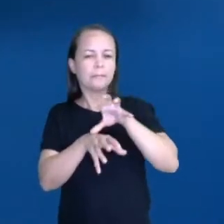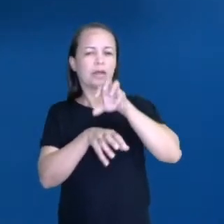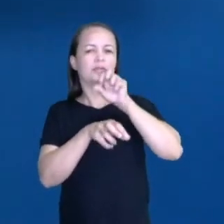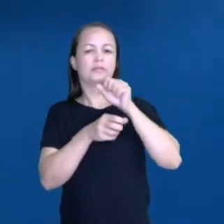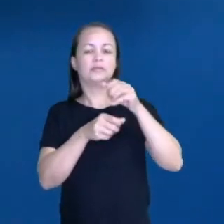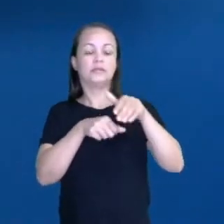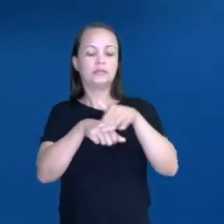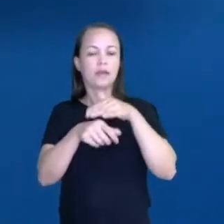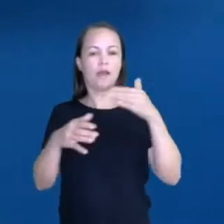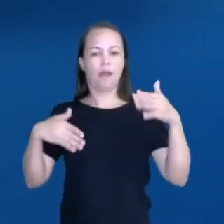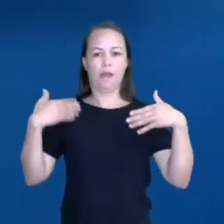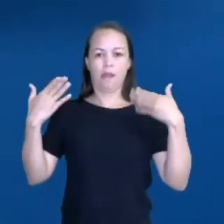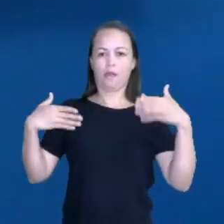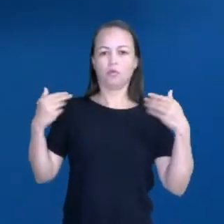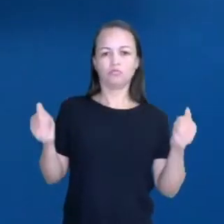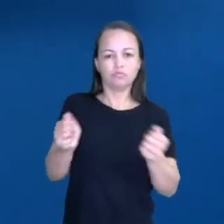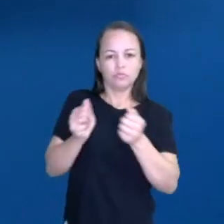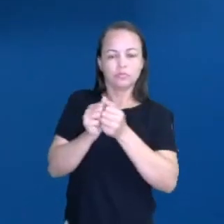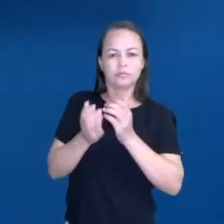ouve dizer,